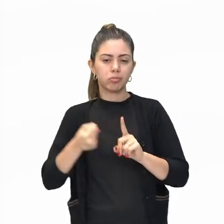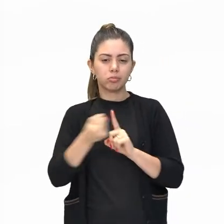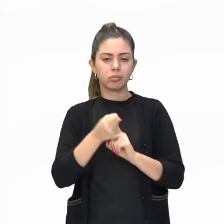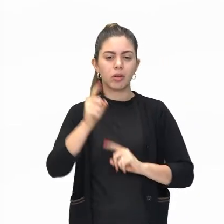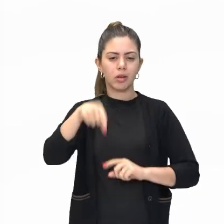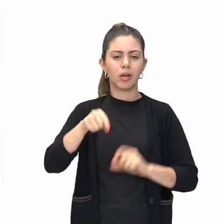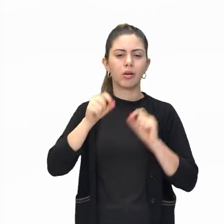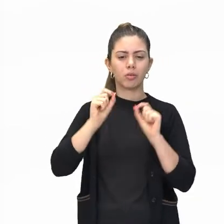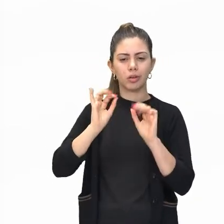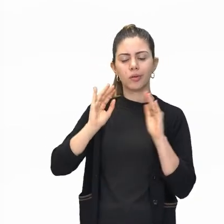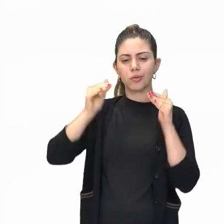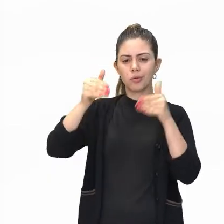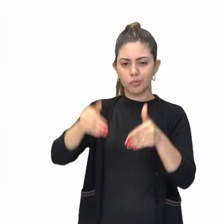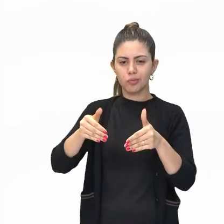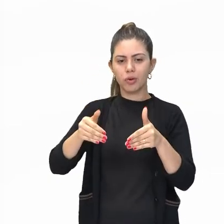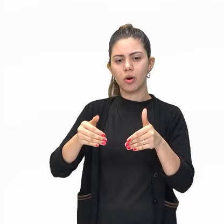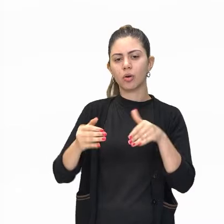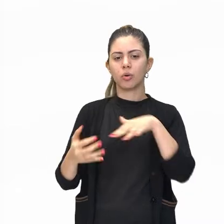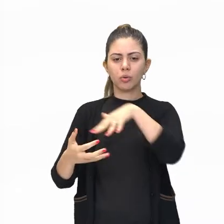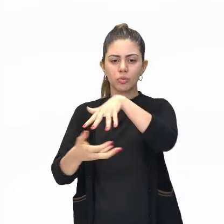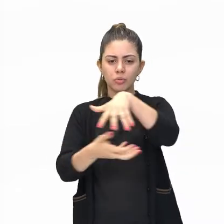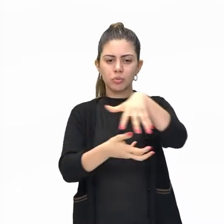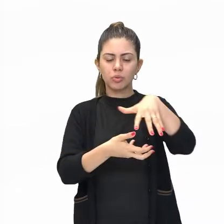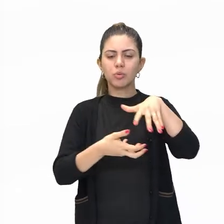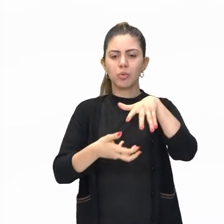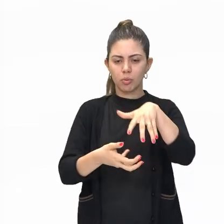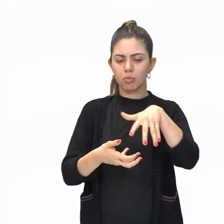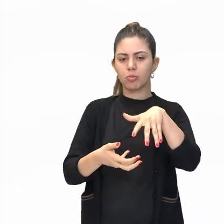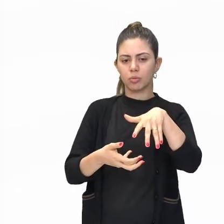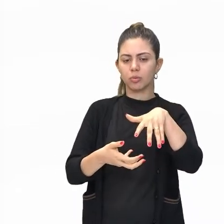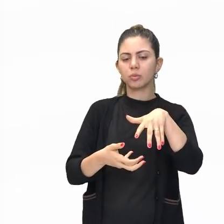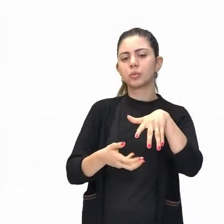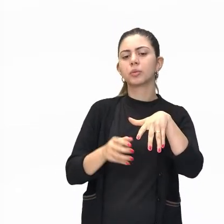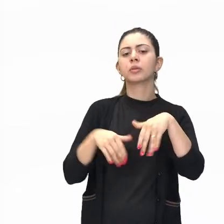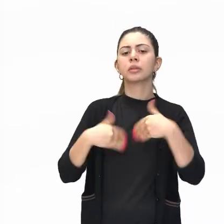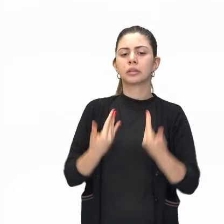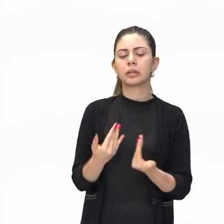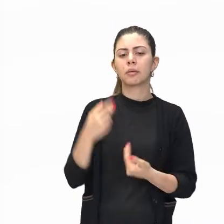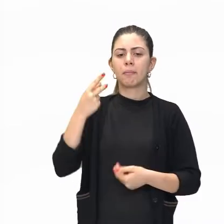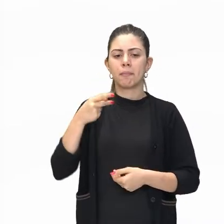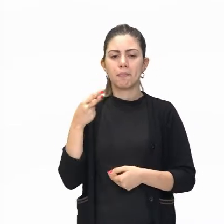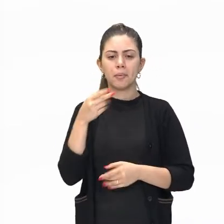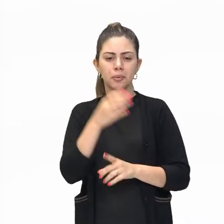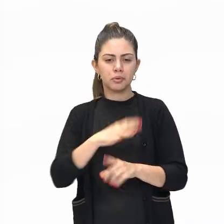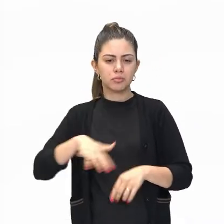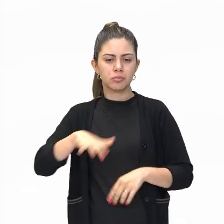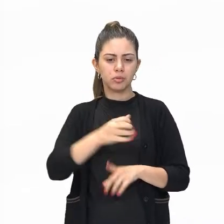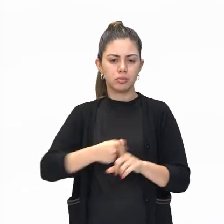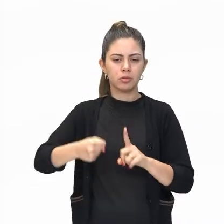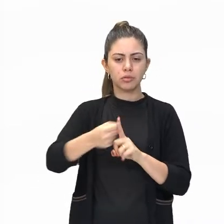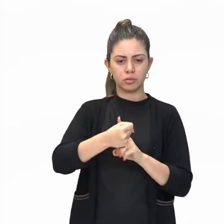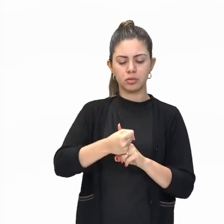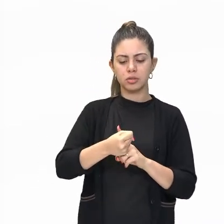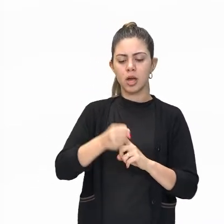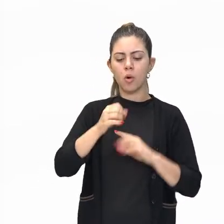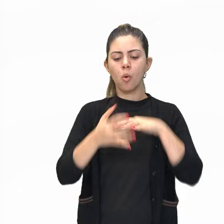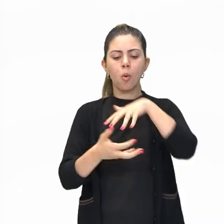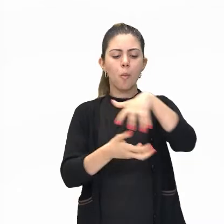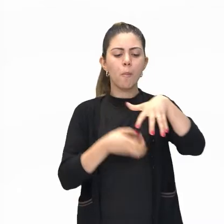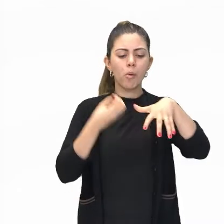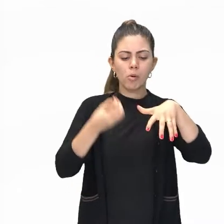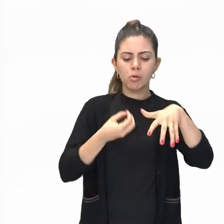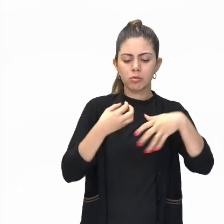caráter político-social, revelando uma visão mais profunda, certo? E angustiado do mundo. Isso